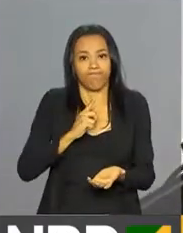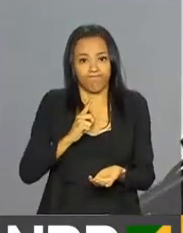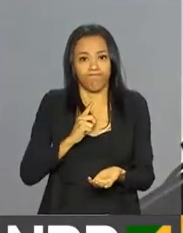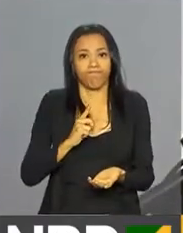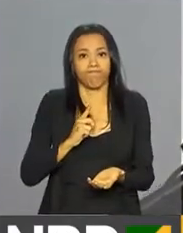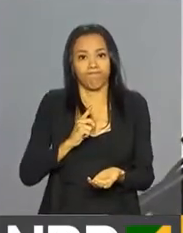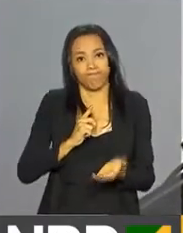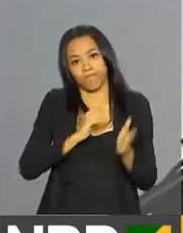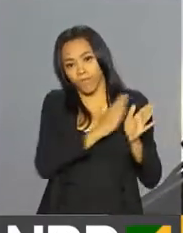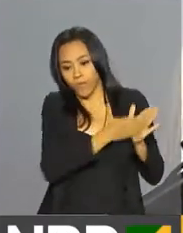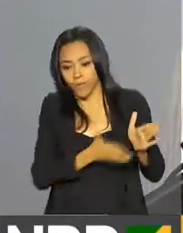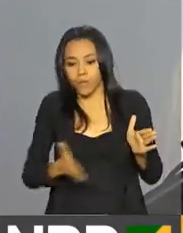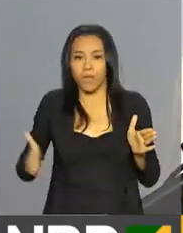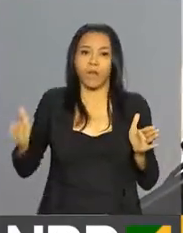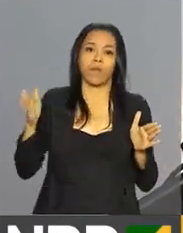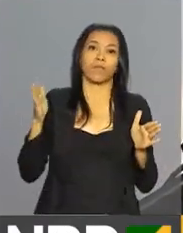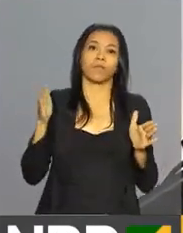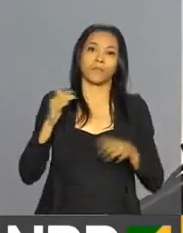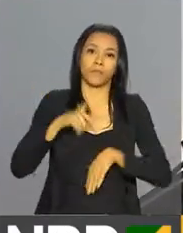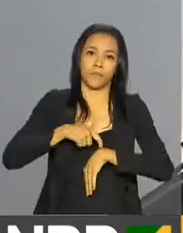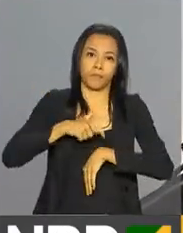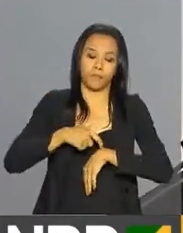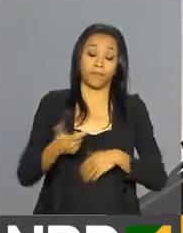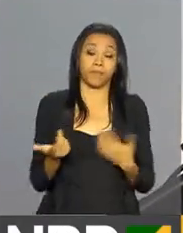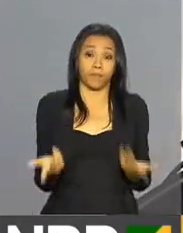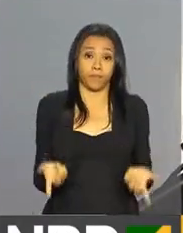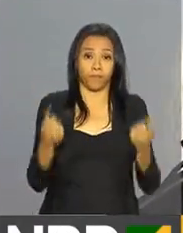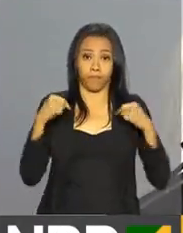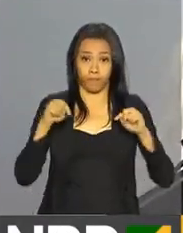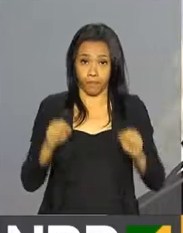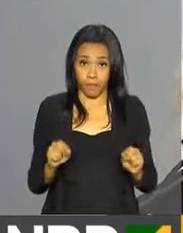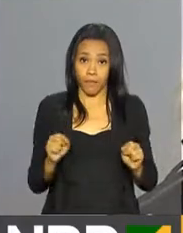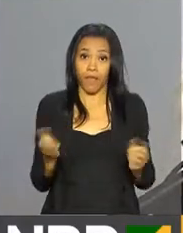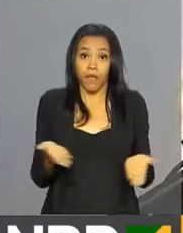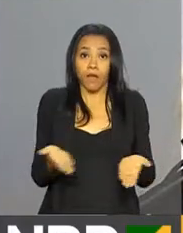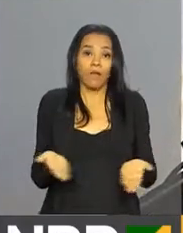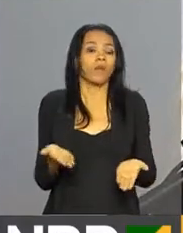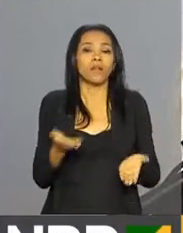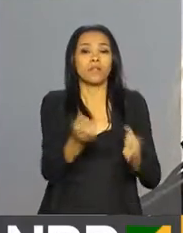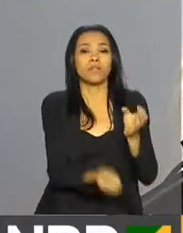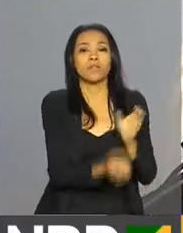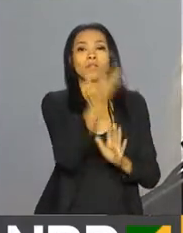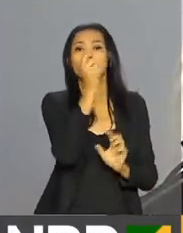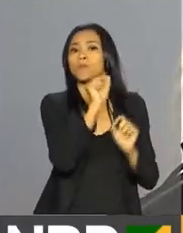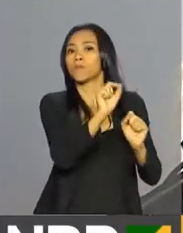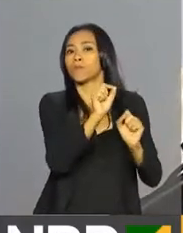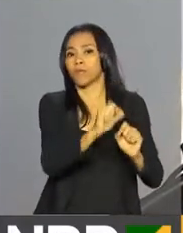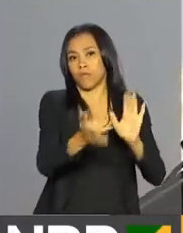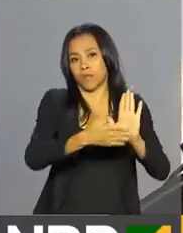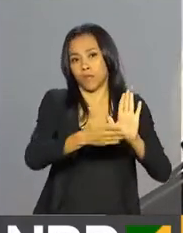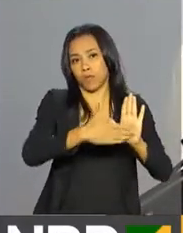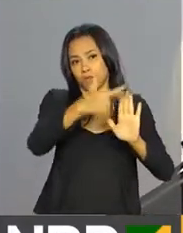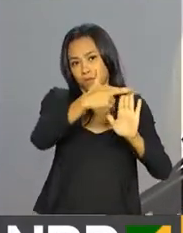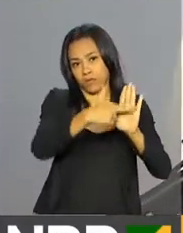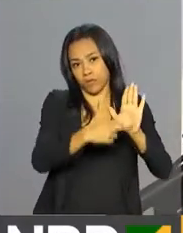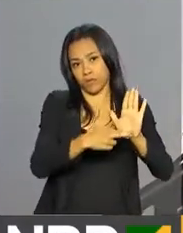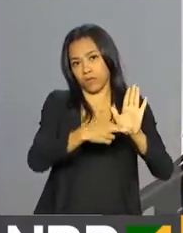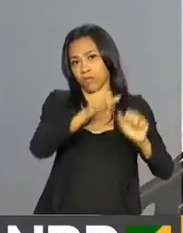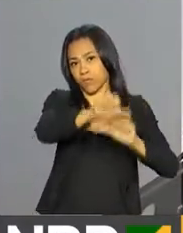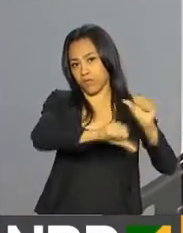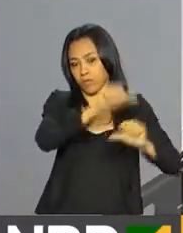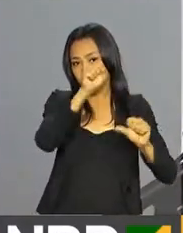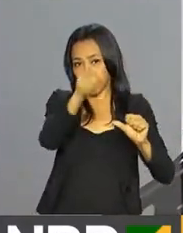ao longo ao longo do tempo e de igual maneira agora vem a história da previdência e é fundamental disse ben